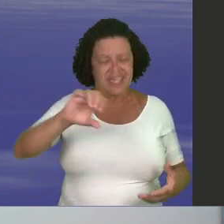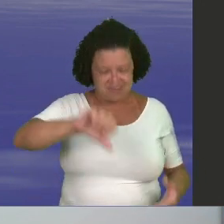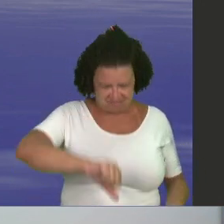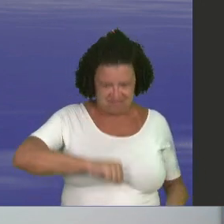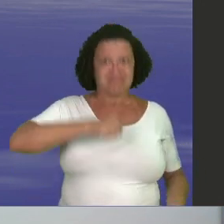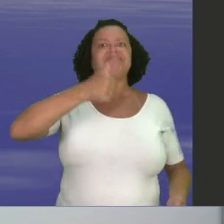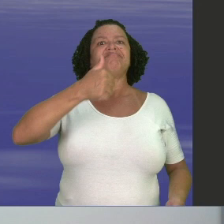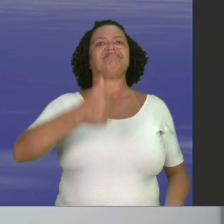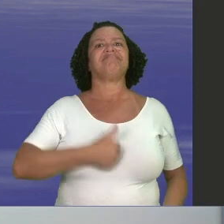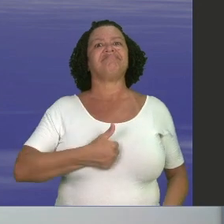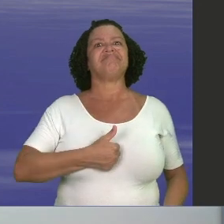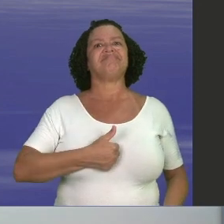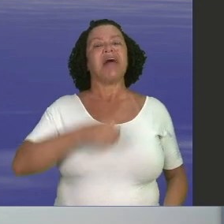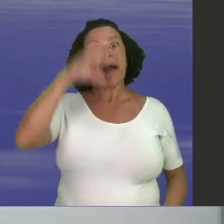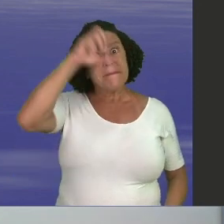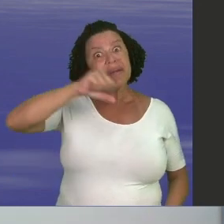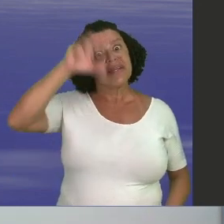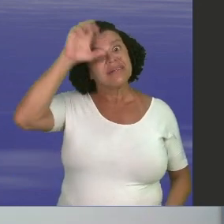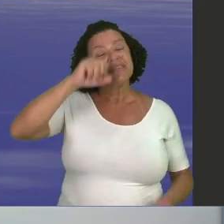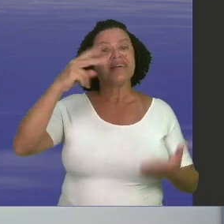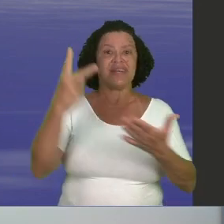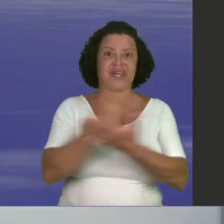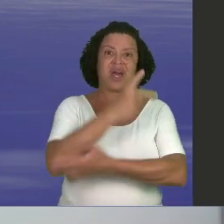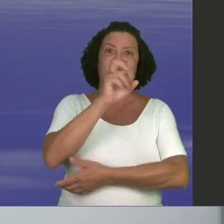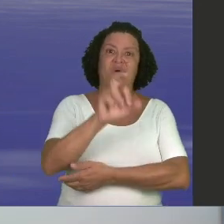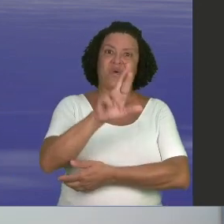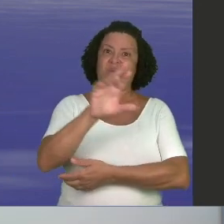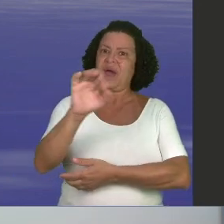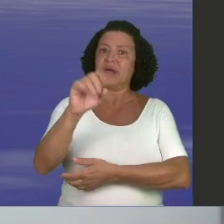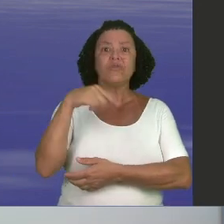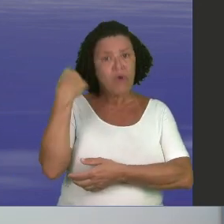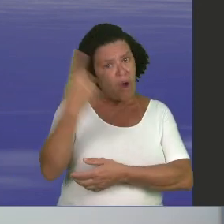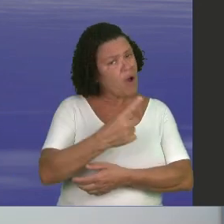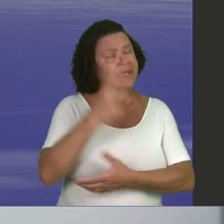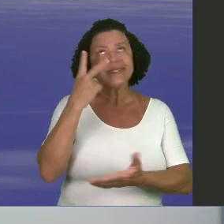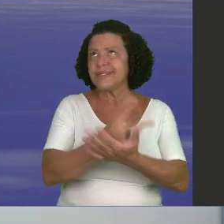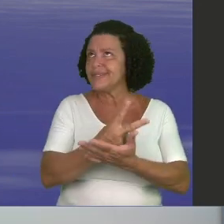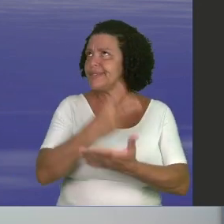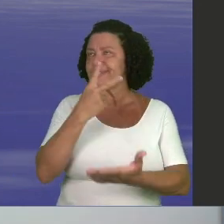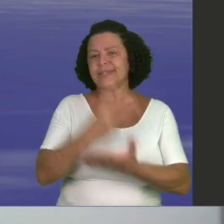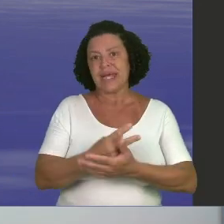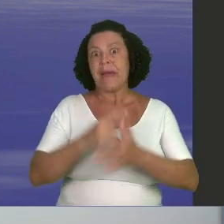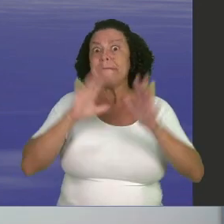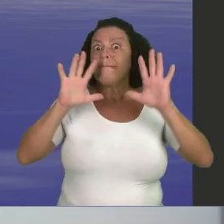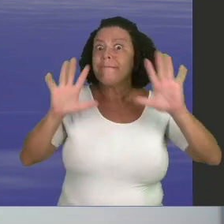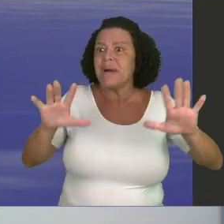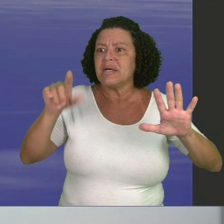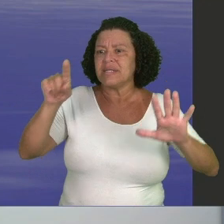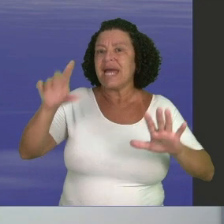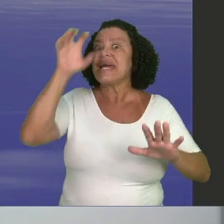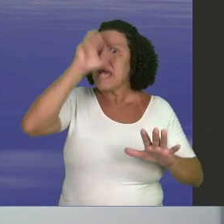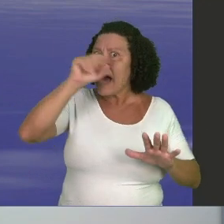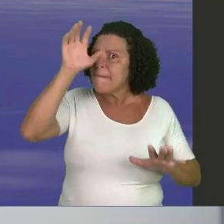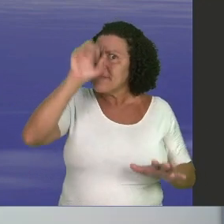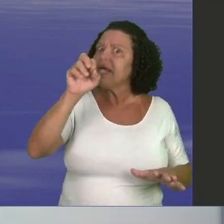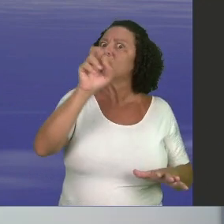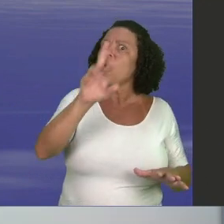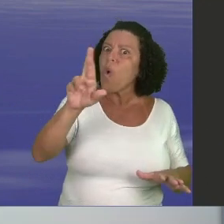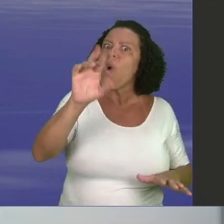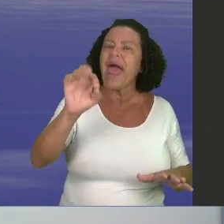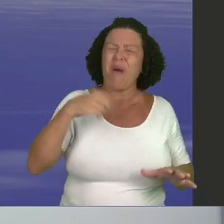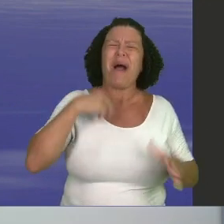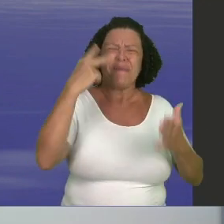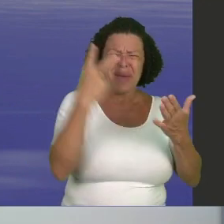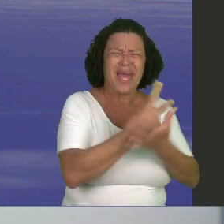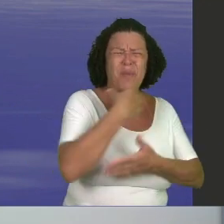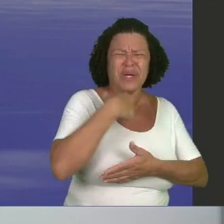sempre aprender com os erros, porque erros todos nós vamos fazer. Agora, aquele que aprende com erro é o que de fato está